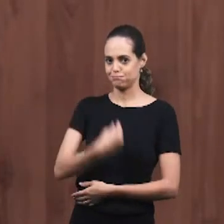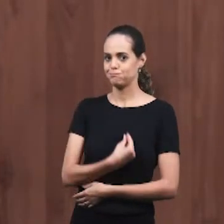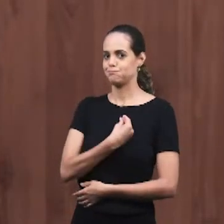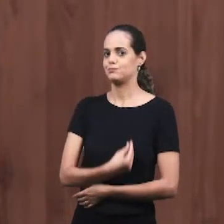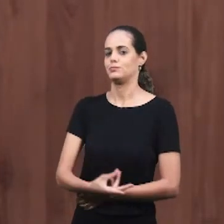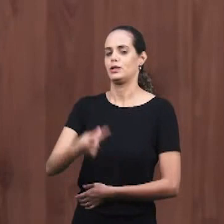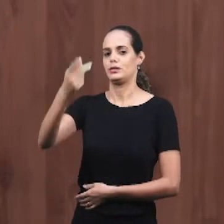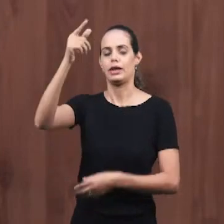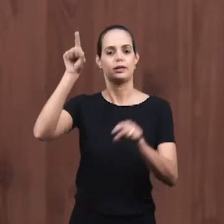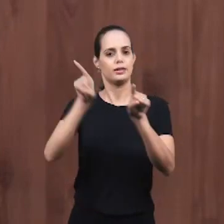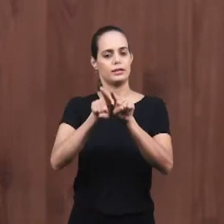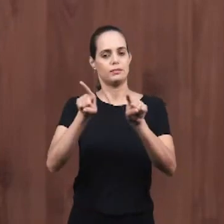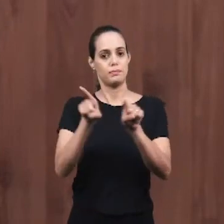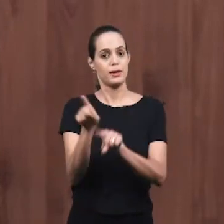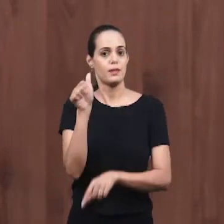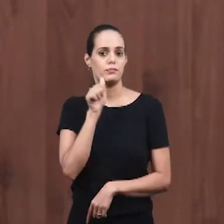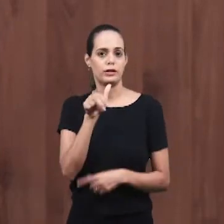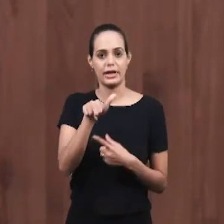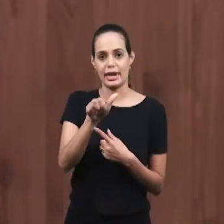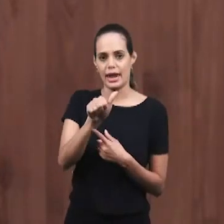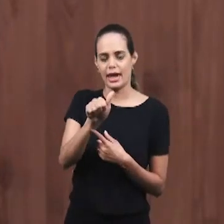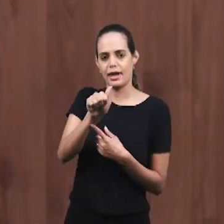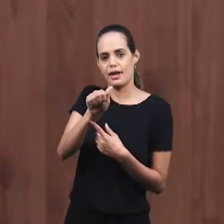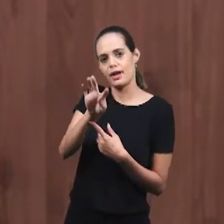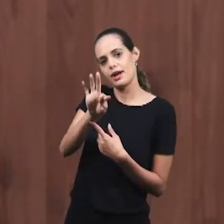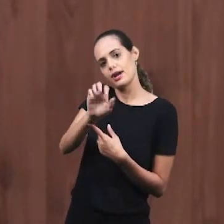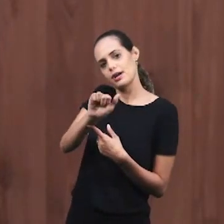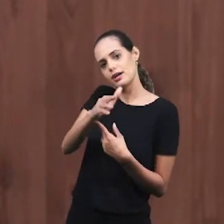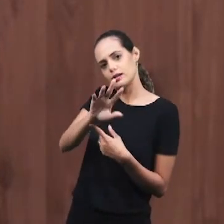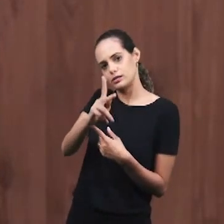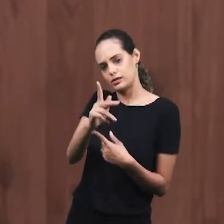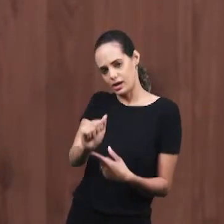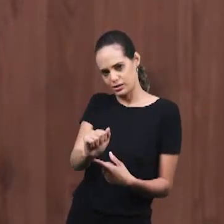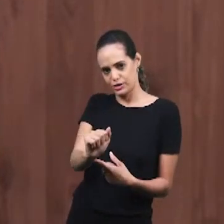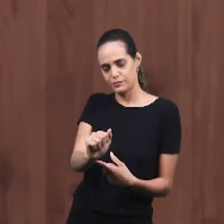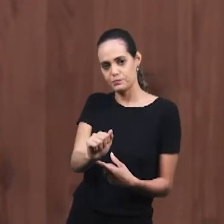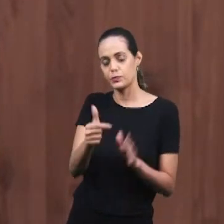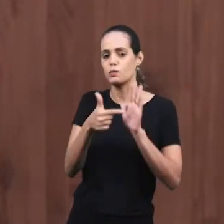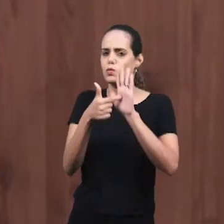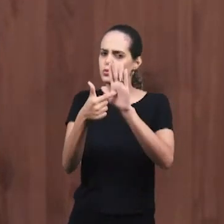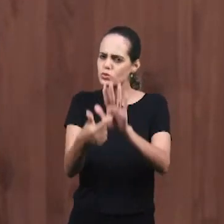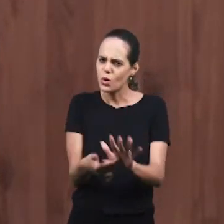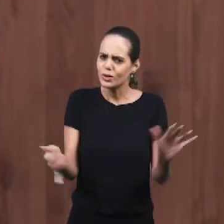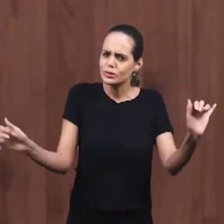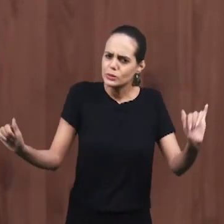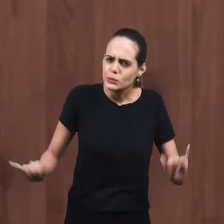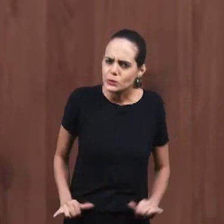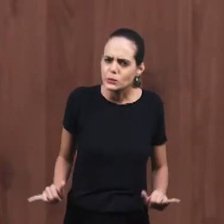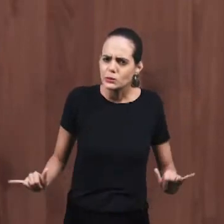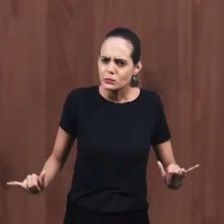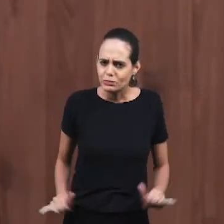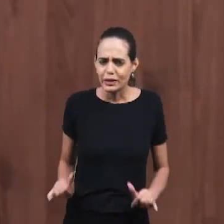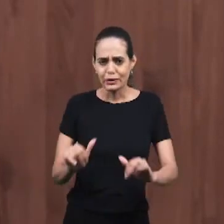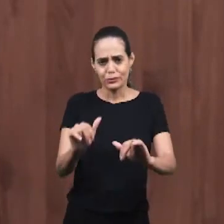a vida eterna. Também a irmã Natasha colocou muito bem aqui a questão do sofrimento